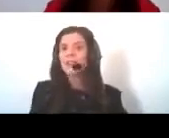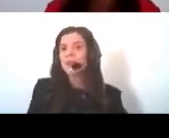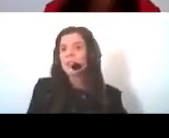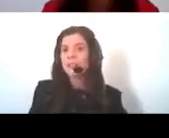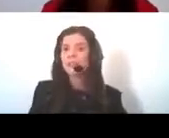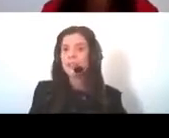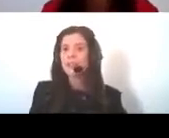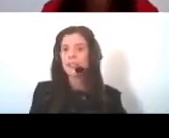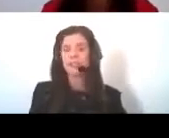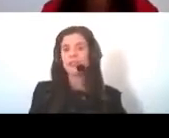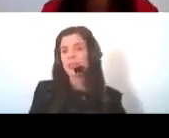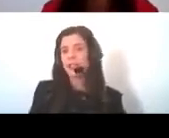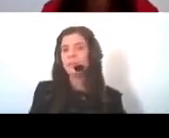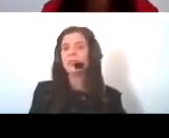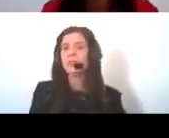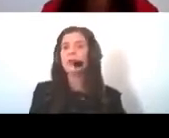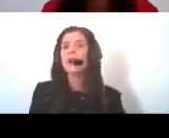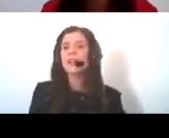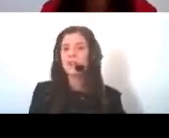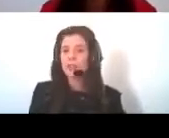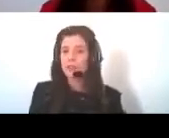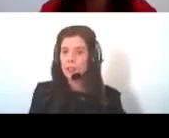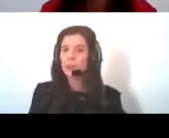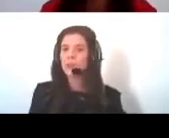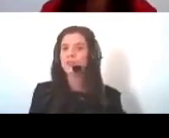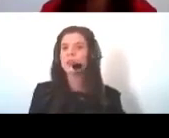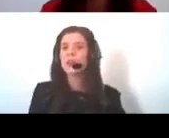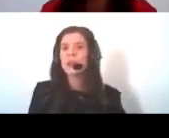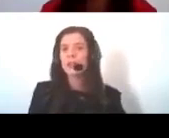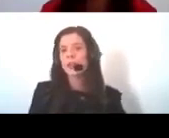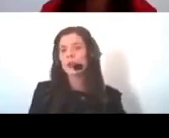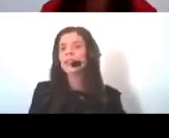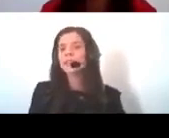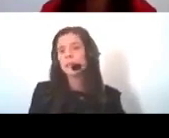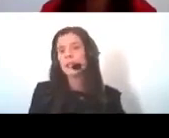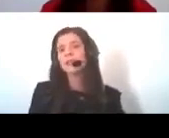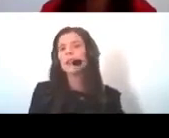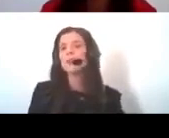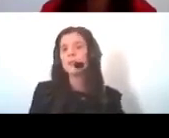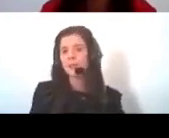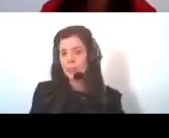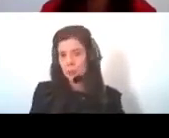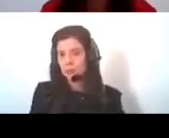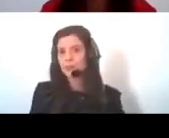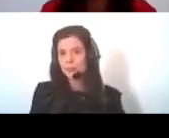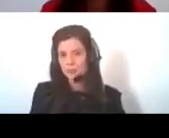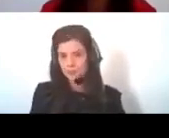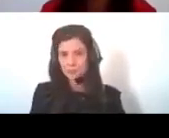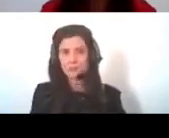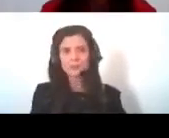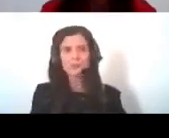cumprida, porque assim você garante que você está ali pela sua qualificação, pelo seu conhecimento e não por